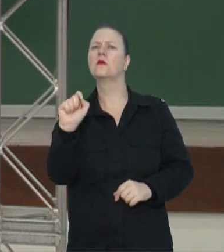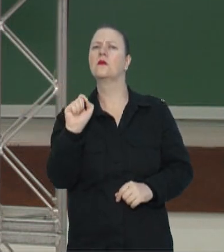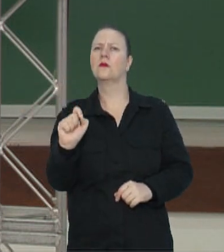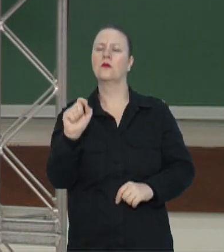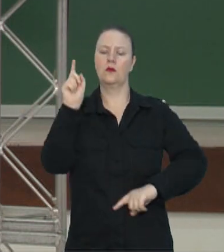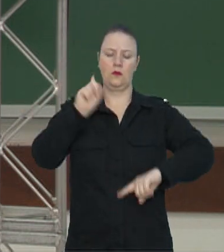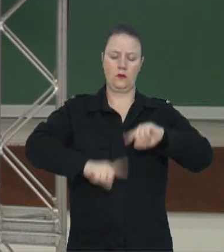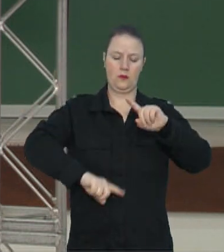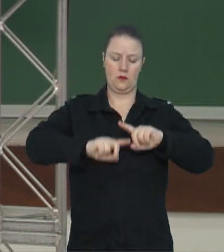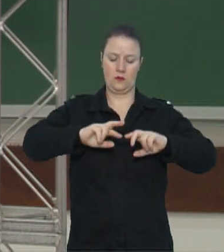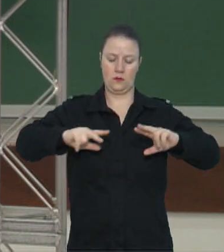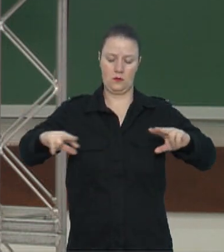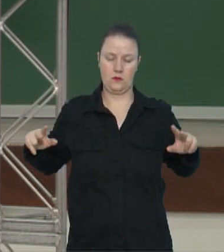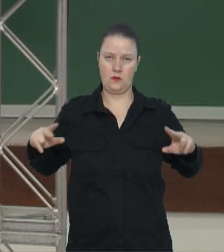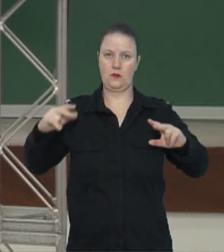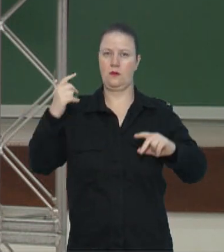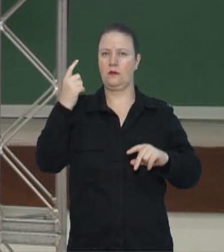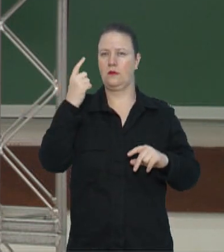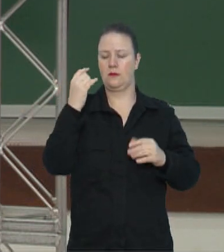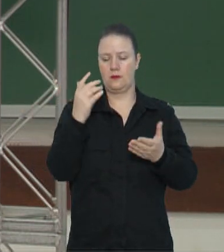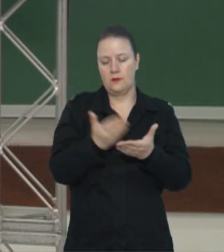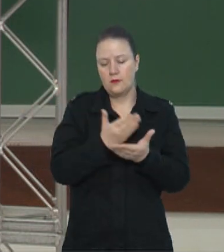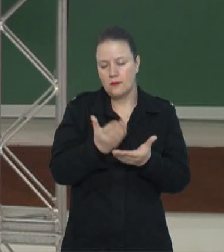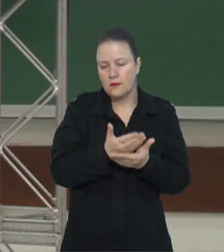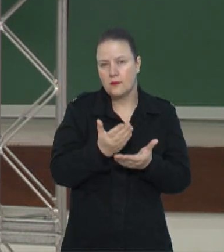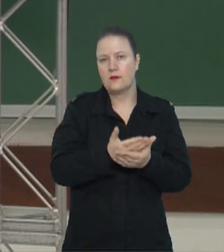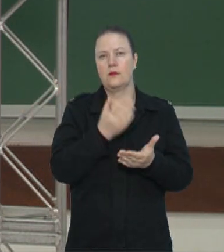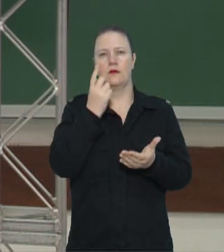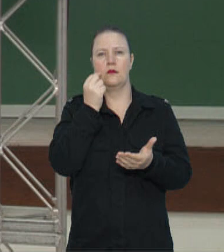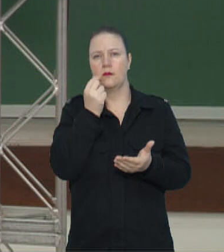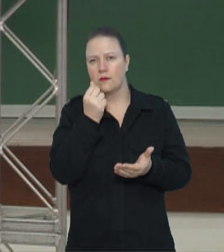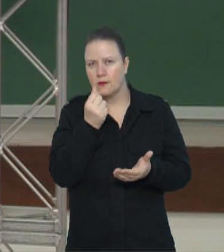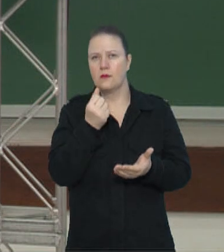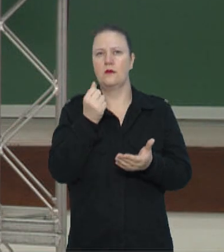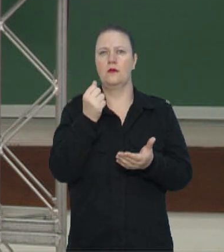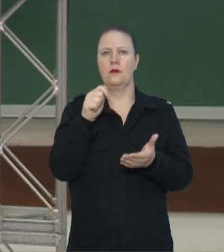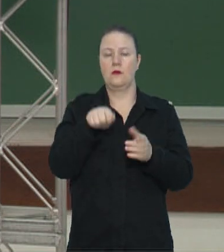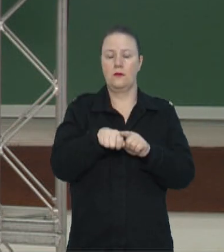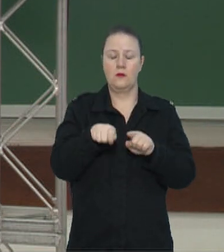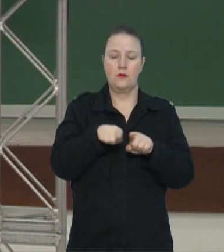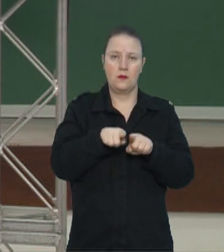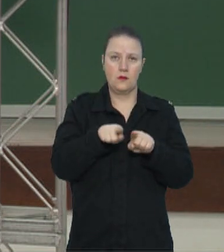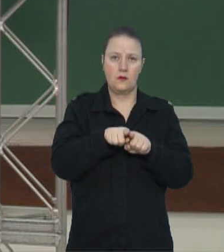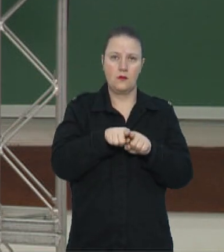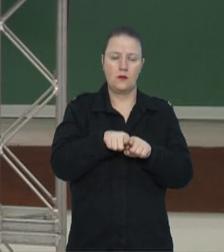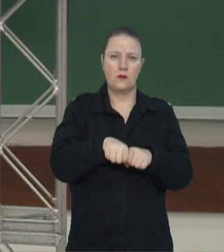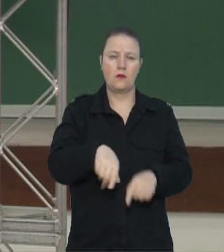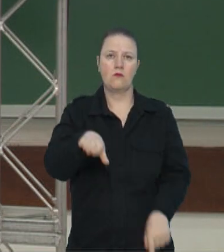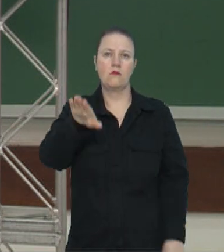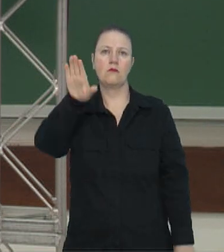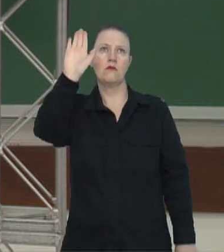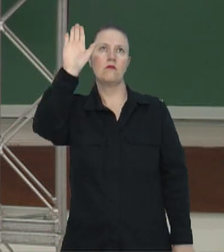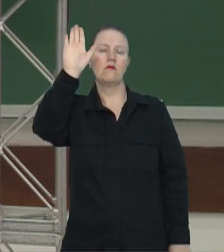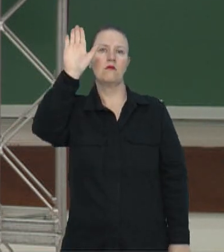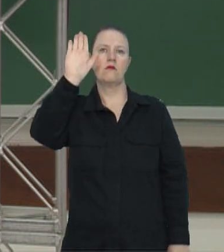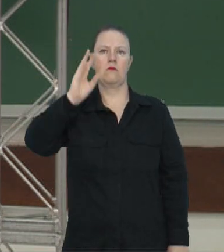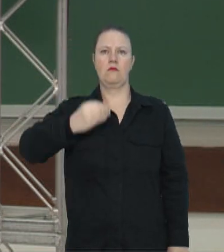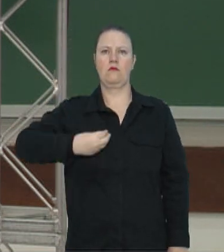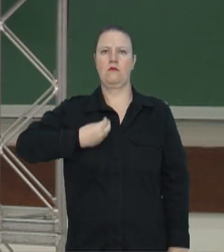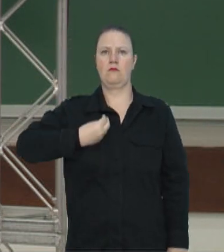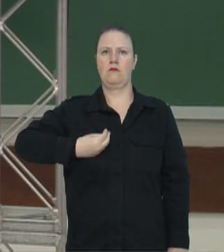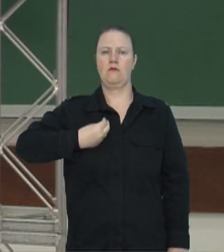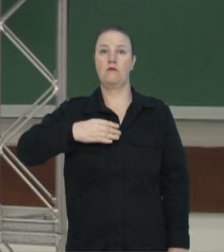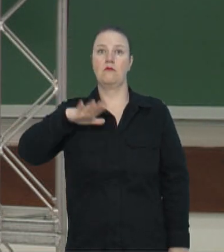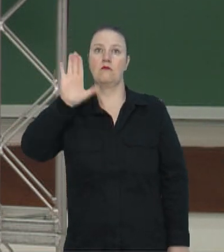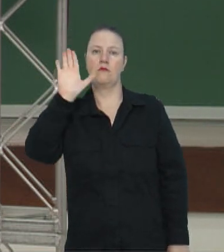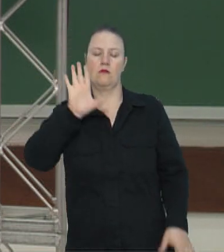com lápis, caderno, tudo direitinho para vocês acompanharem a aula. Registrem a presença de vocês no aplicativo, no Classroom, isso